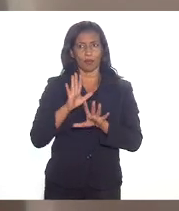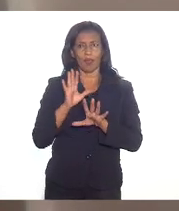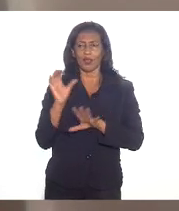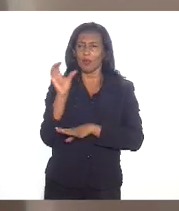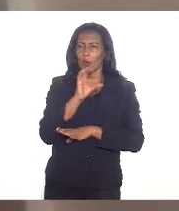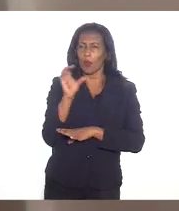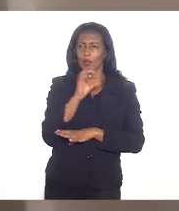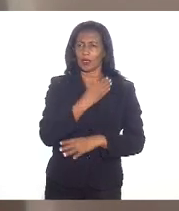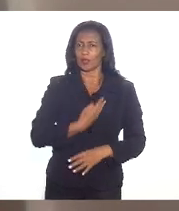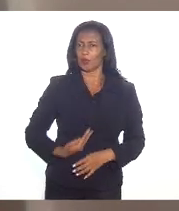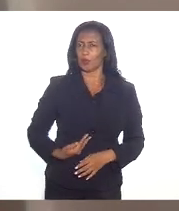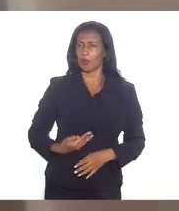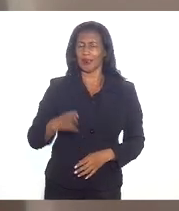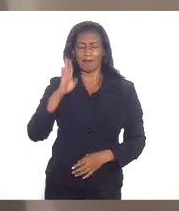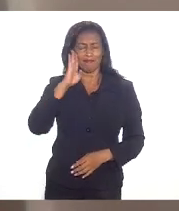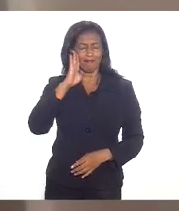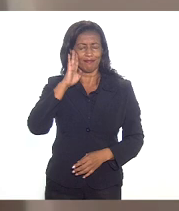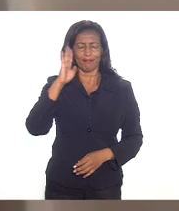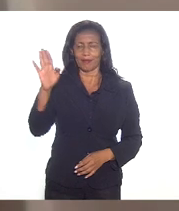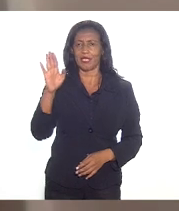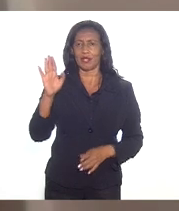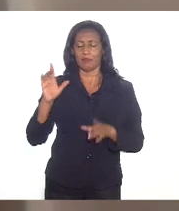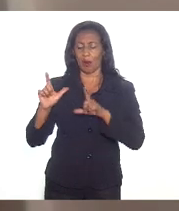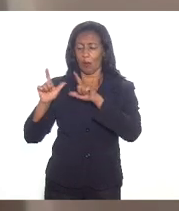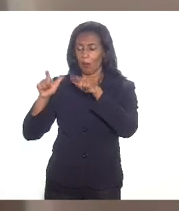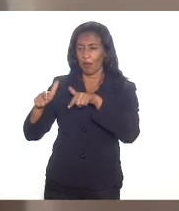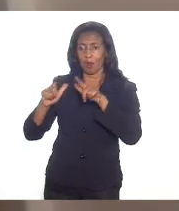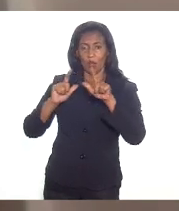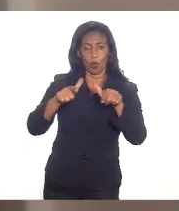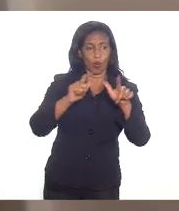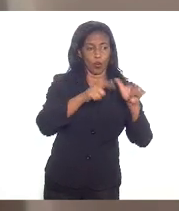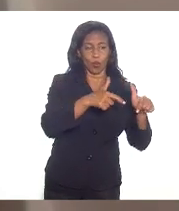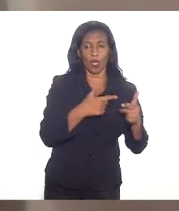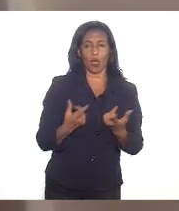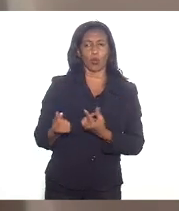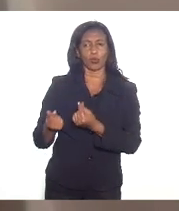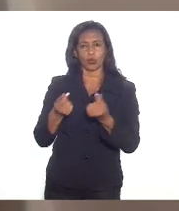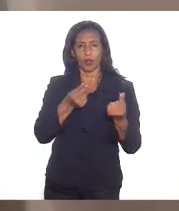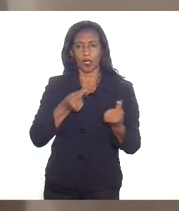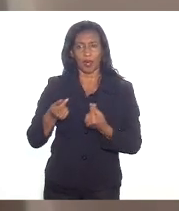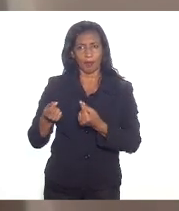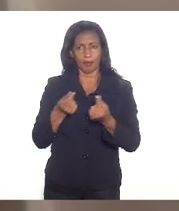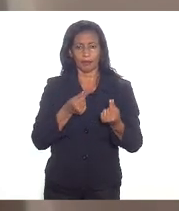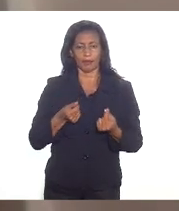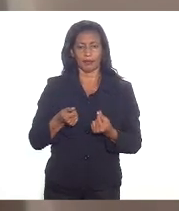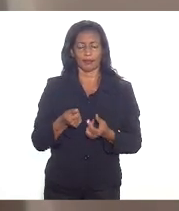ela é fundamental para regiões no capitalismo darem certo. Pode ir.